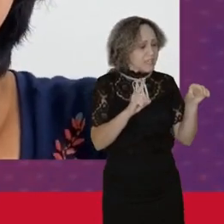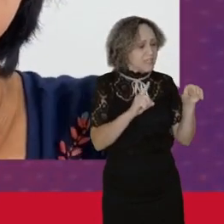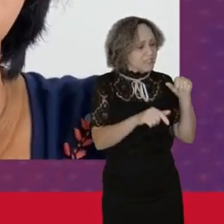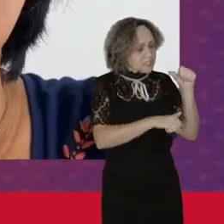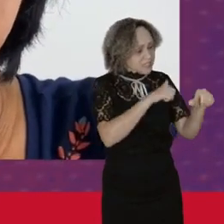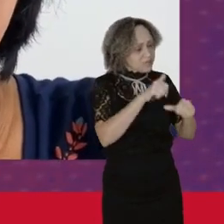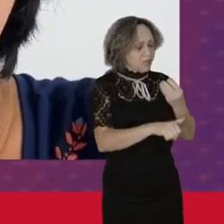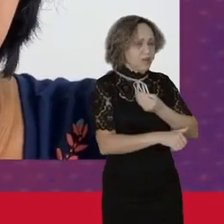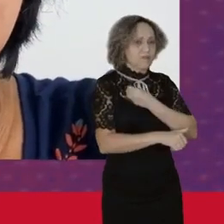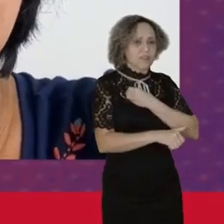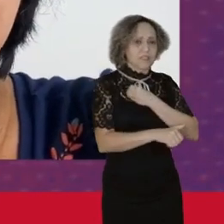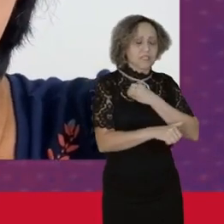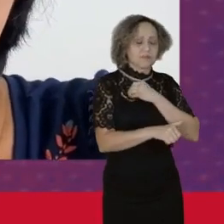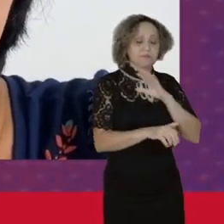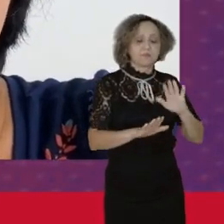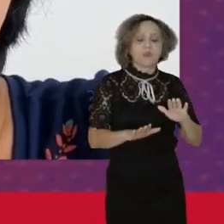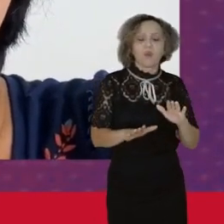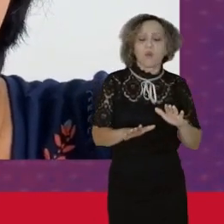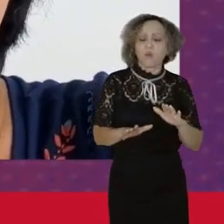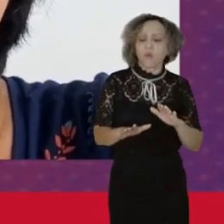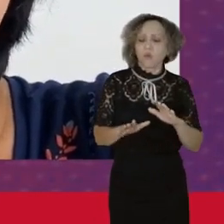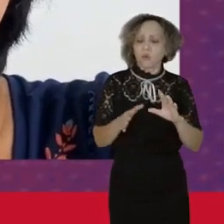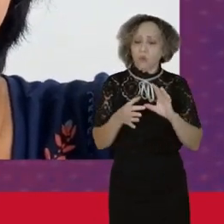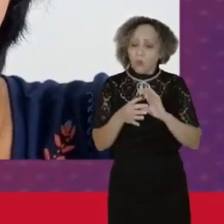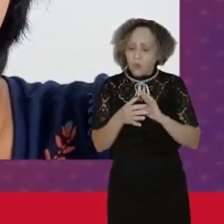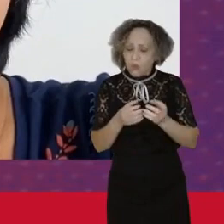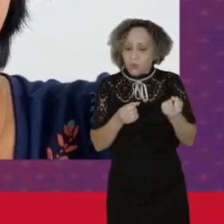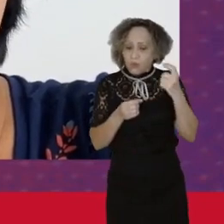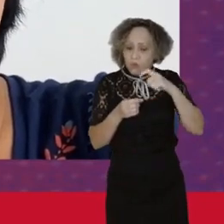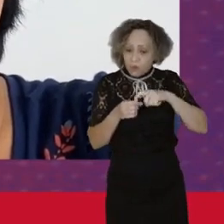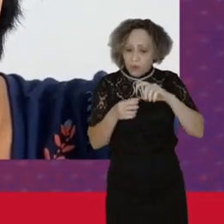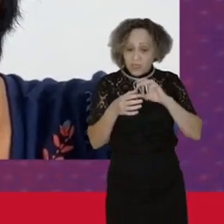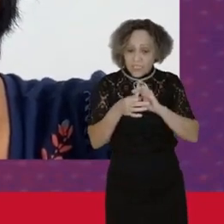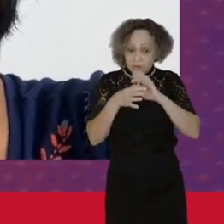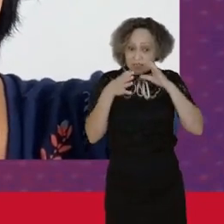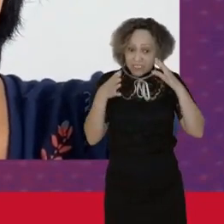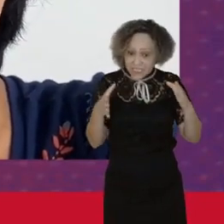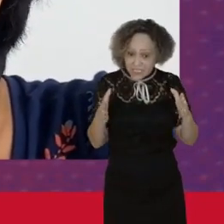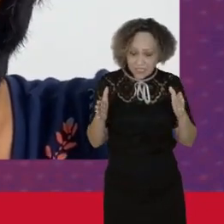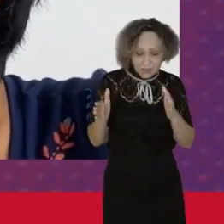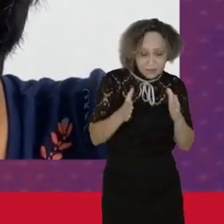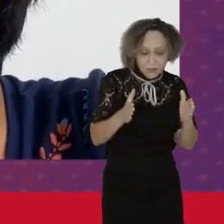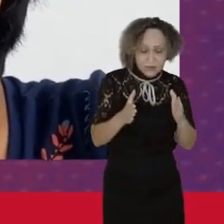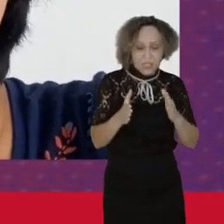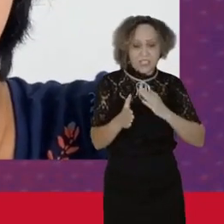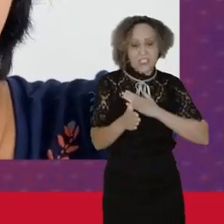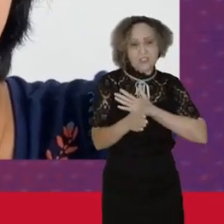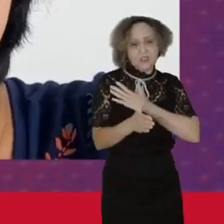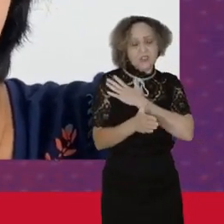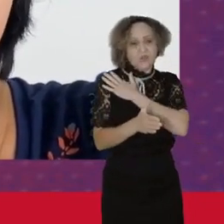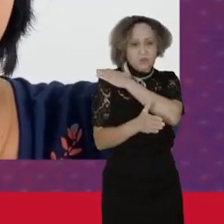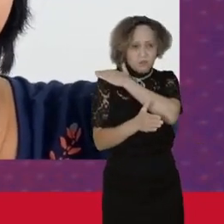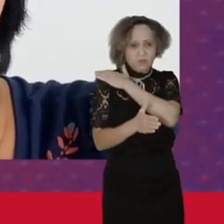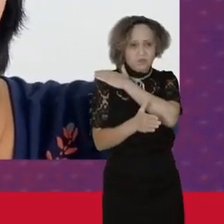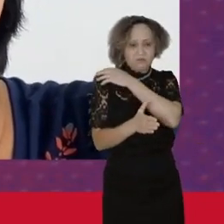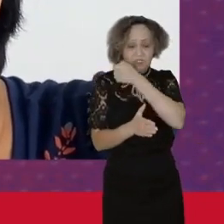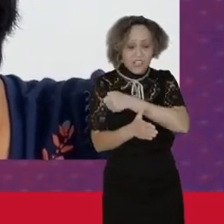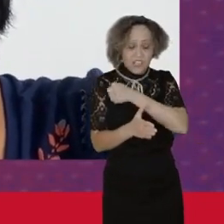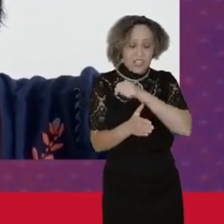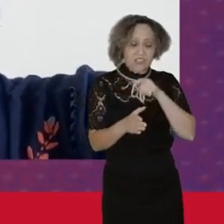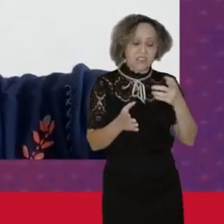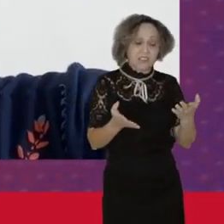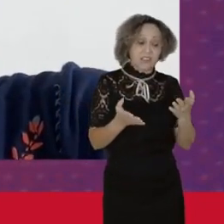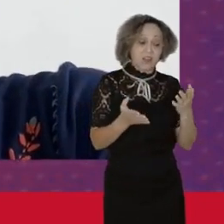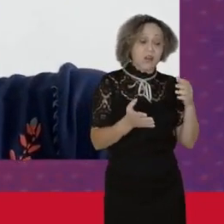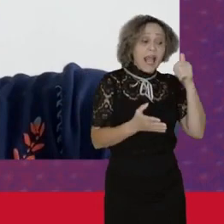longo processo de redemocratização do país no período durante e pós-ditadura militar contou efetivamente com a participação